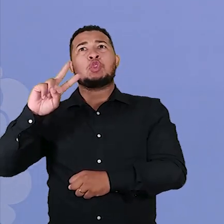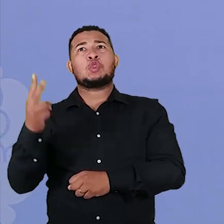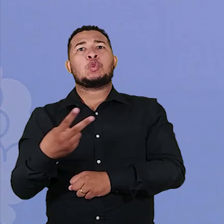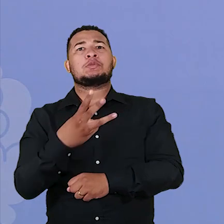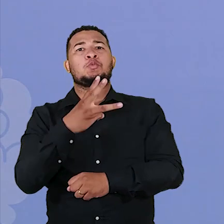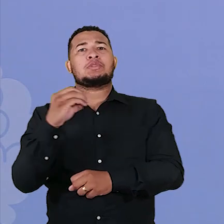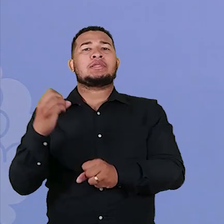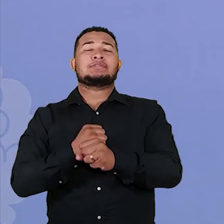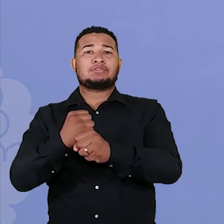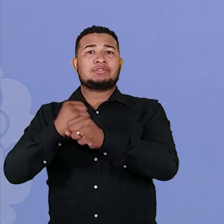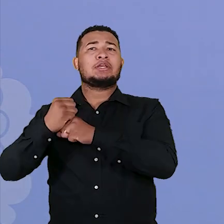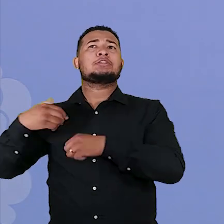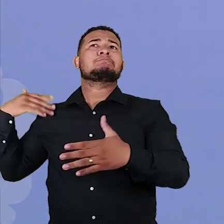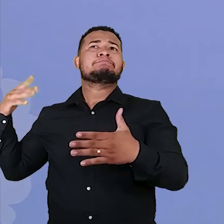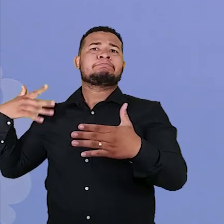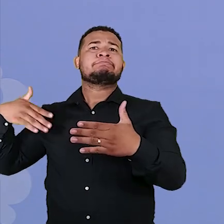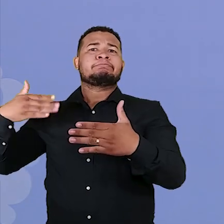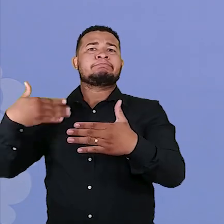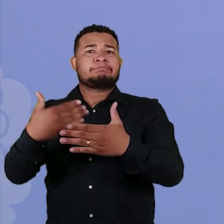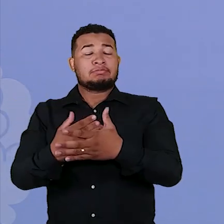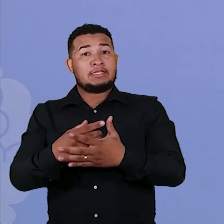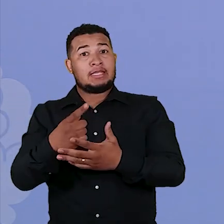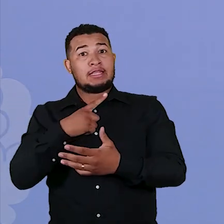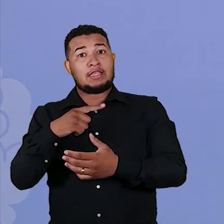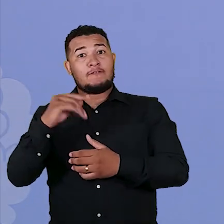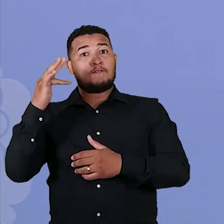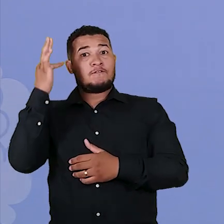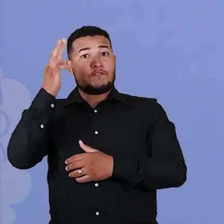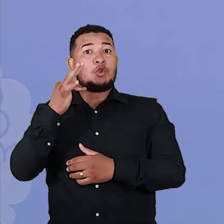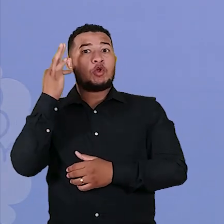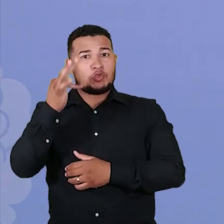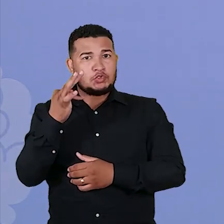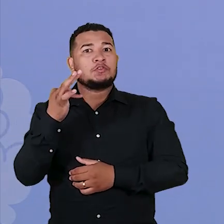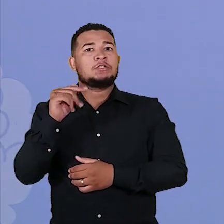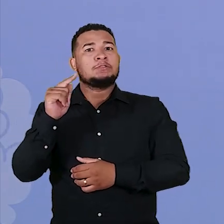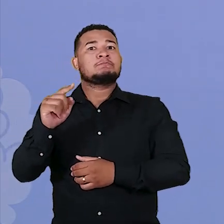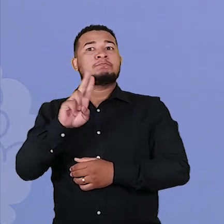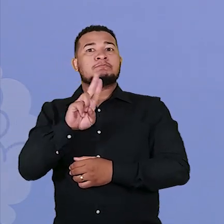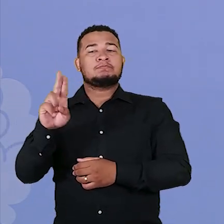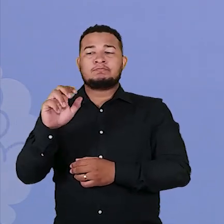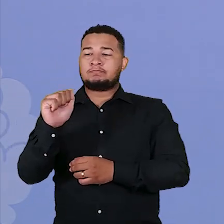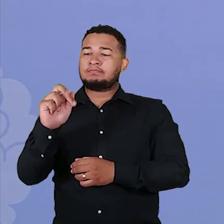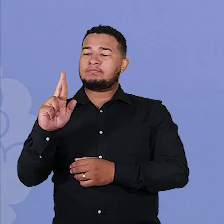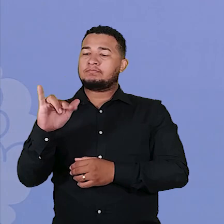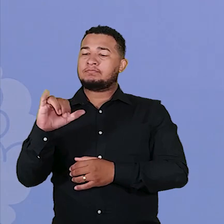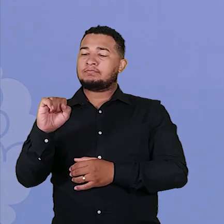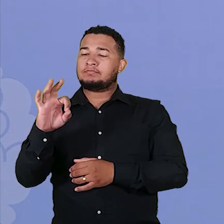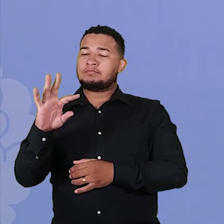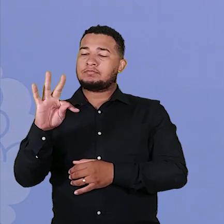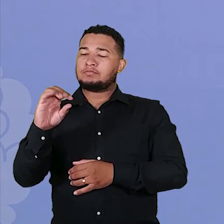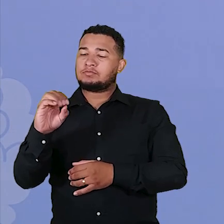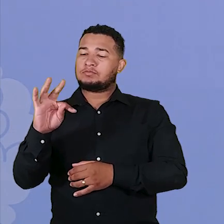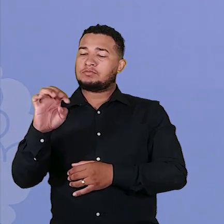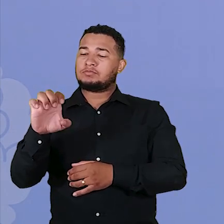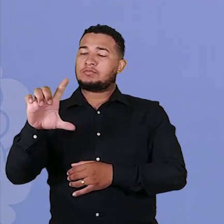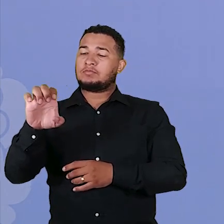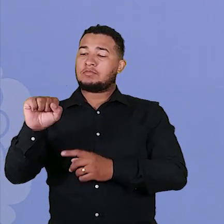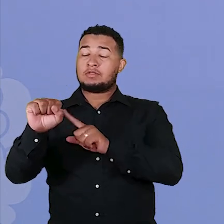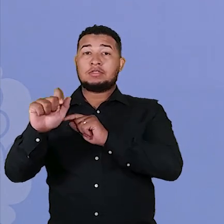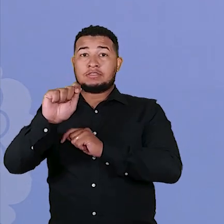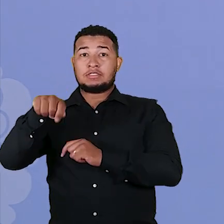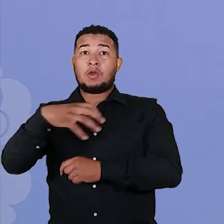mais de 2.300 anos atrás viveu um cientista um filósofo é chamado aristóteles o